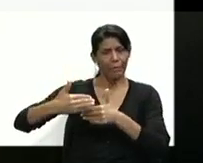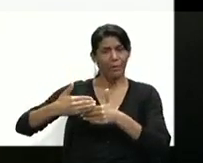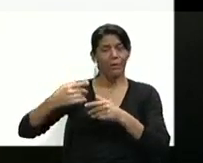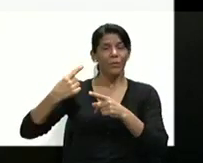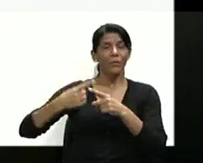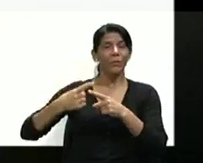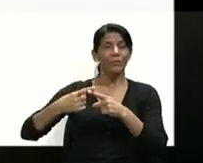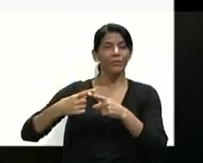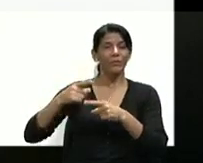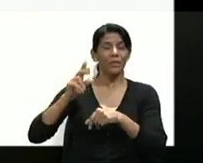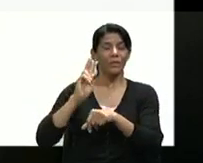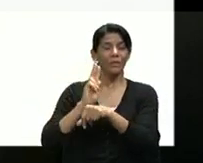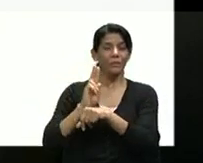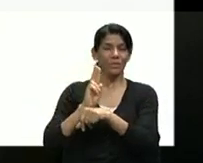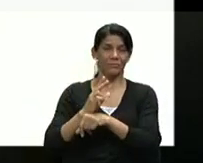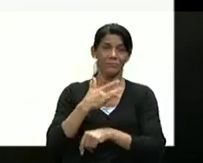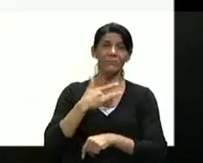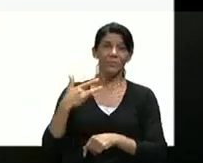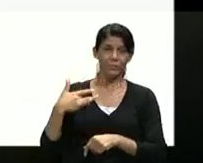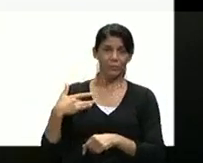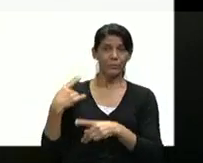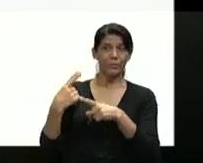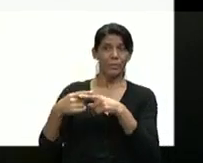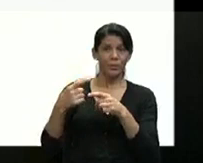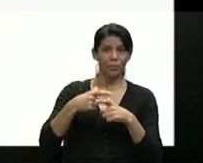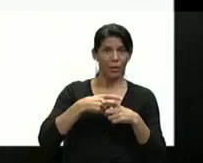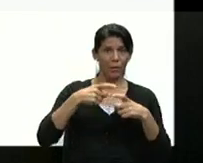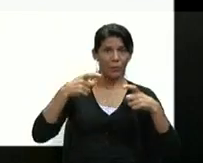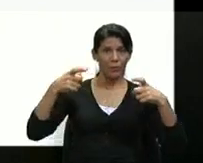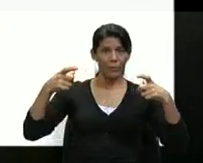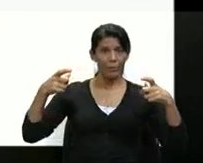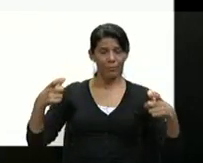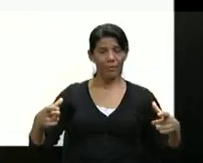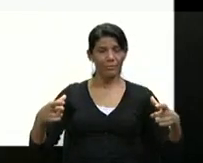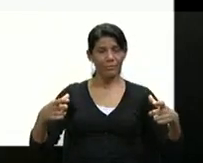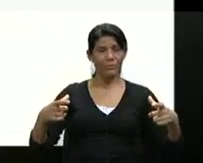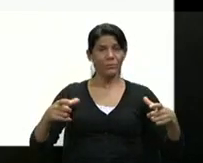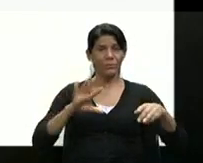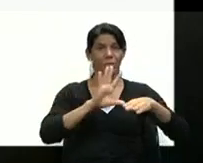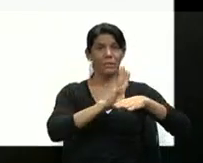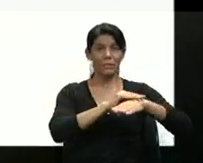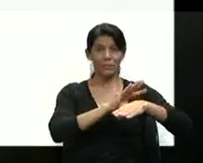atuadas na promoção da saúde, porque o aumento da prevalência das doenças